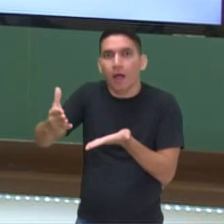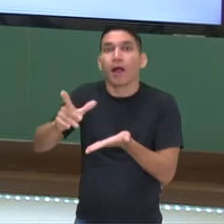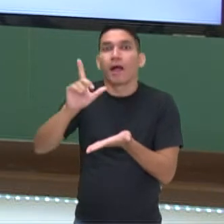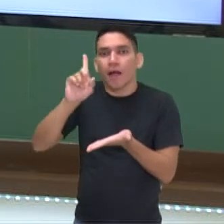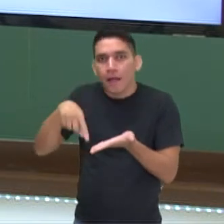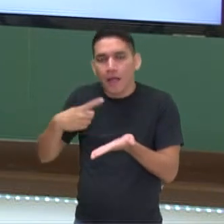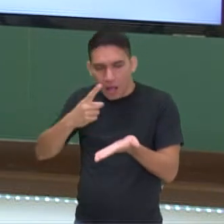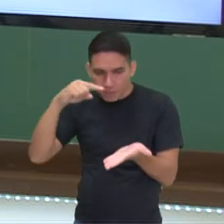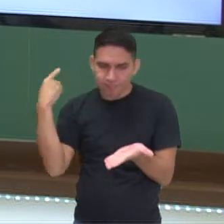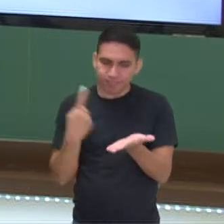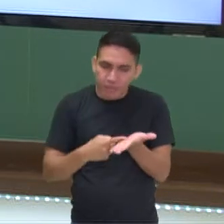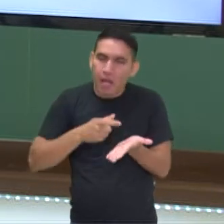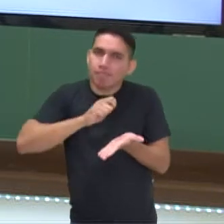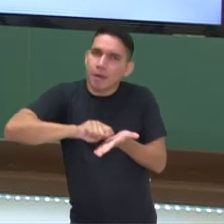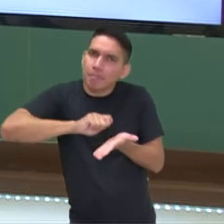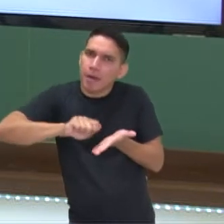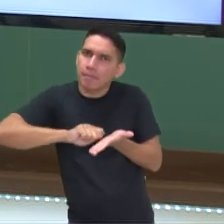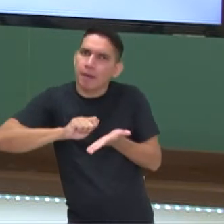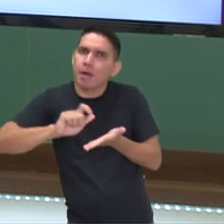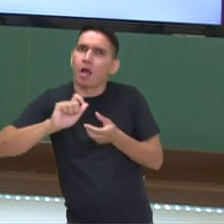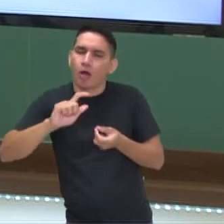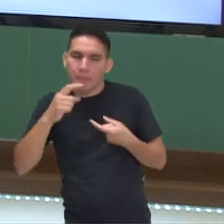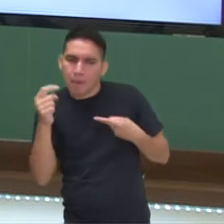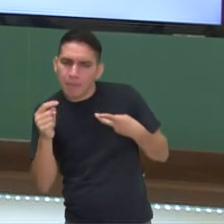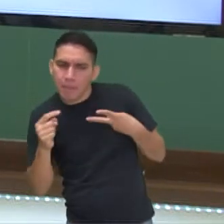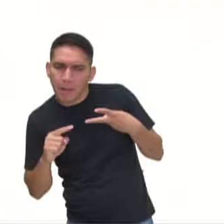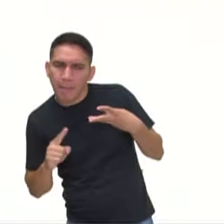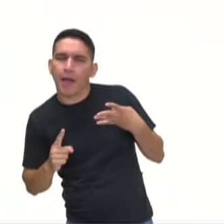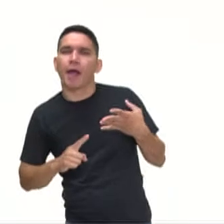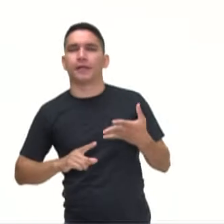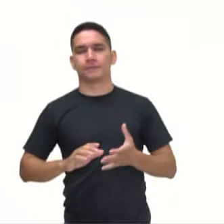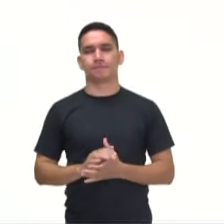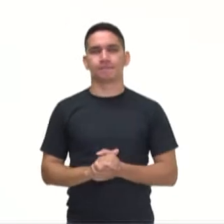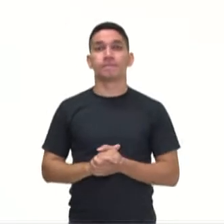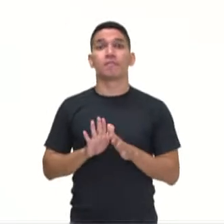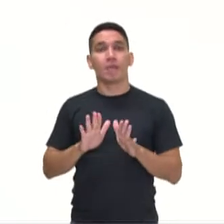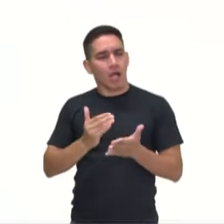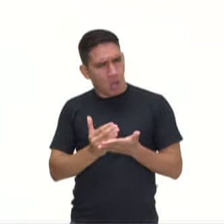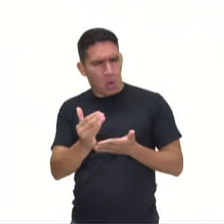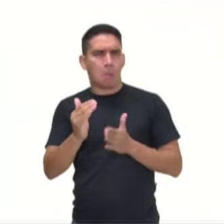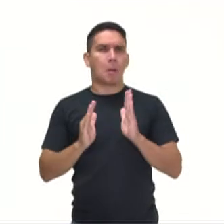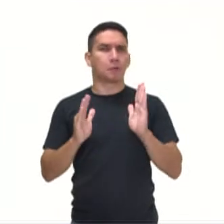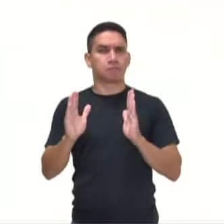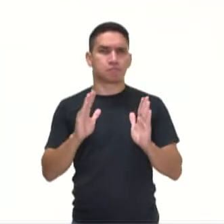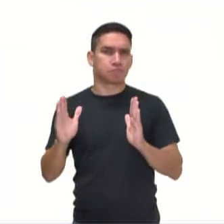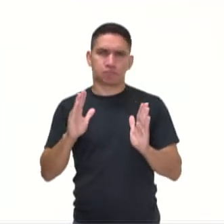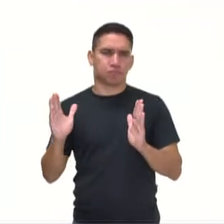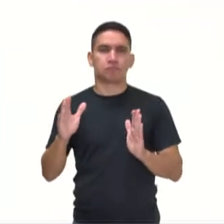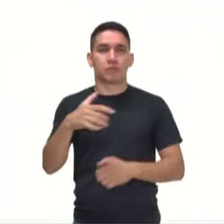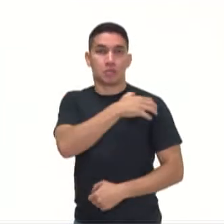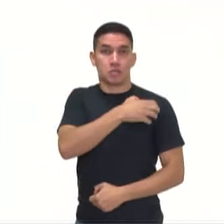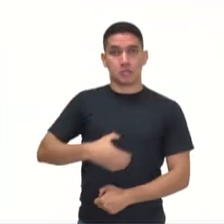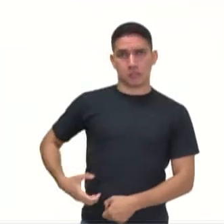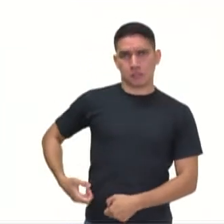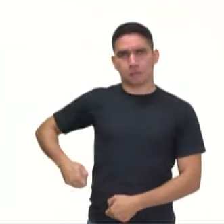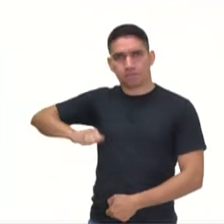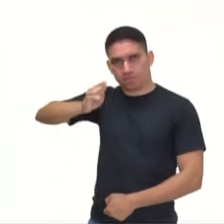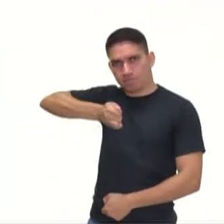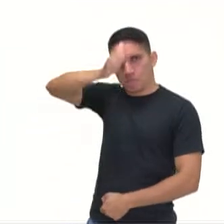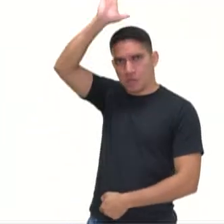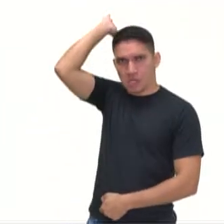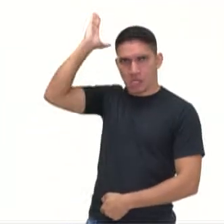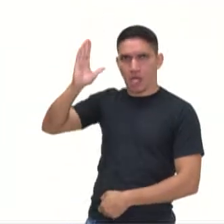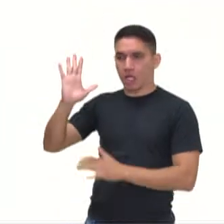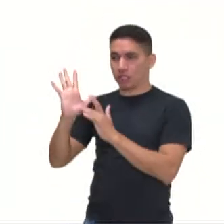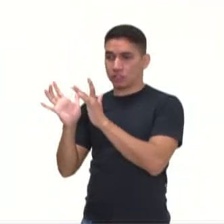de agenda, de agendar os nossos compromissos, Mas foi ali a partir do Império Romano, um pouco antes de